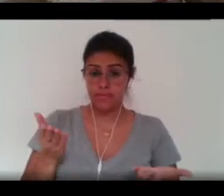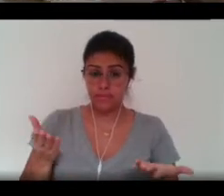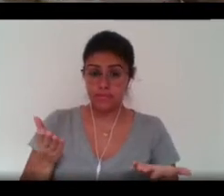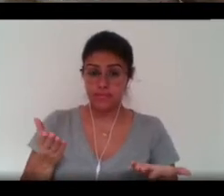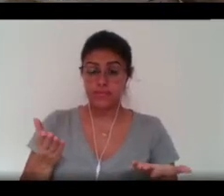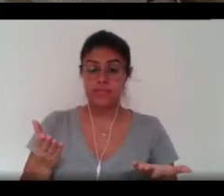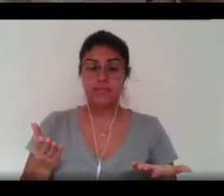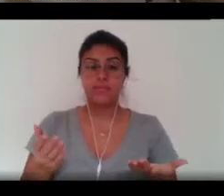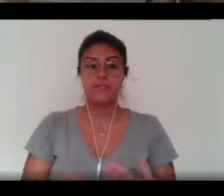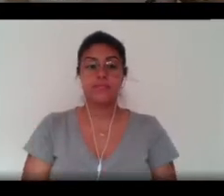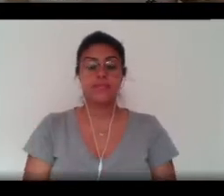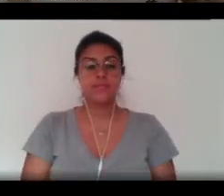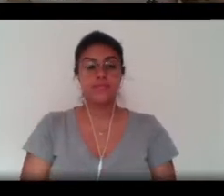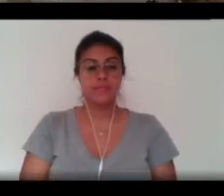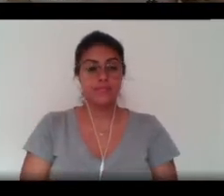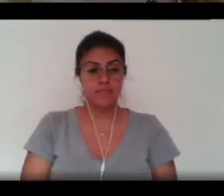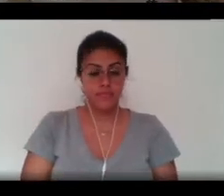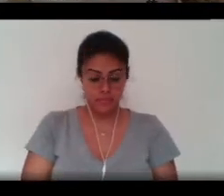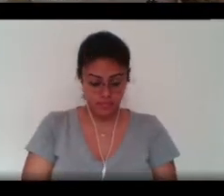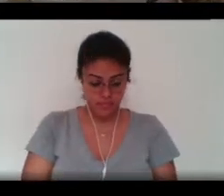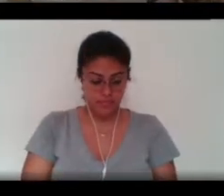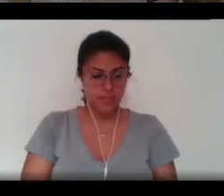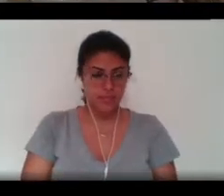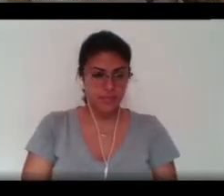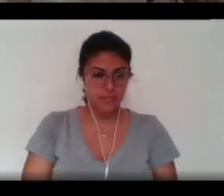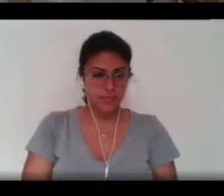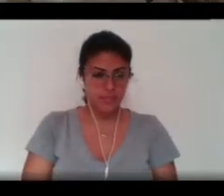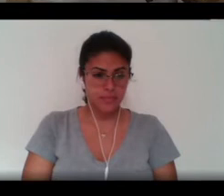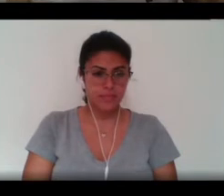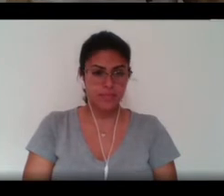a gente vai fazer agora